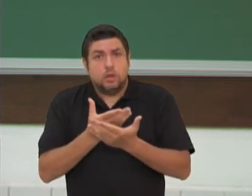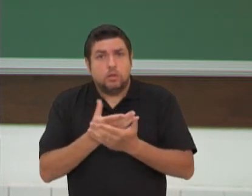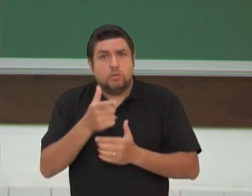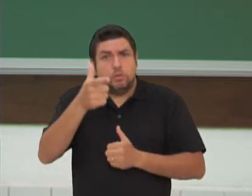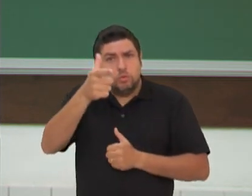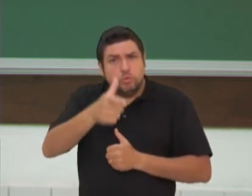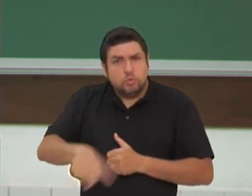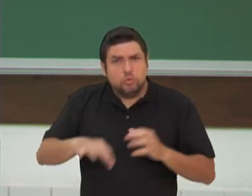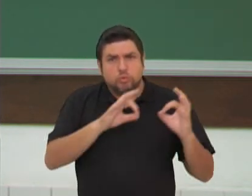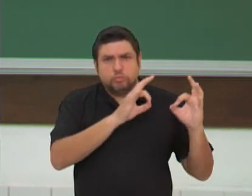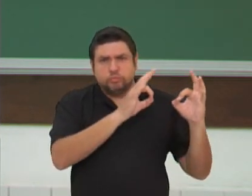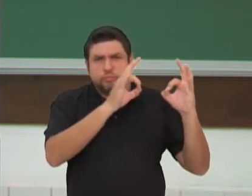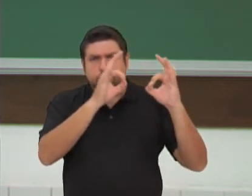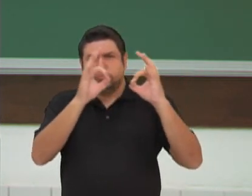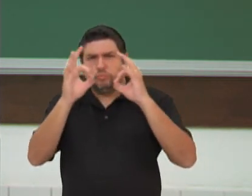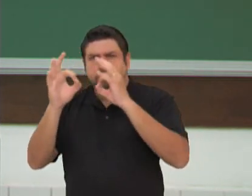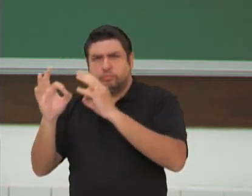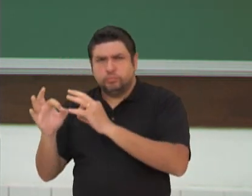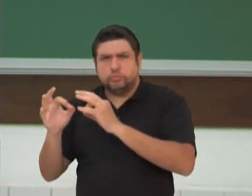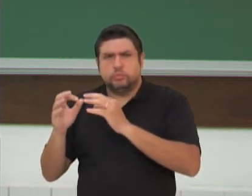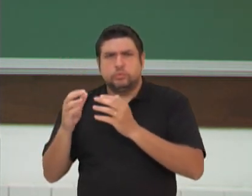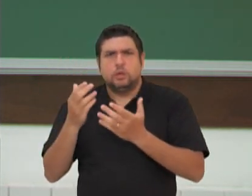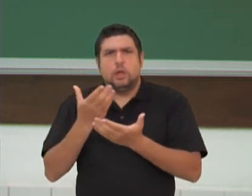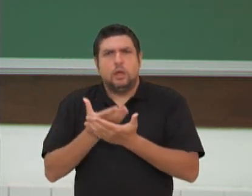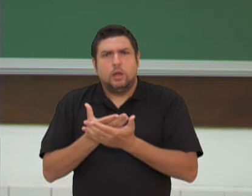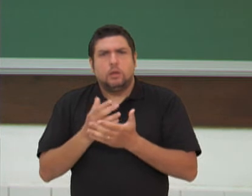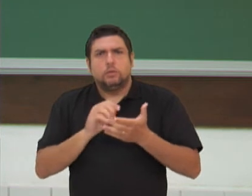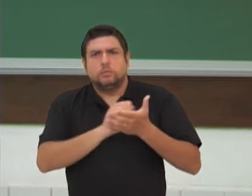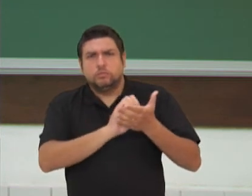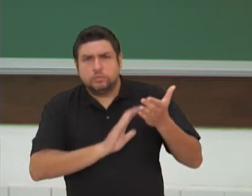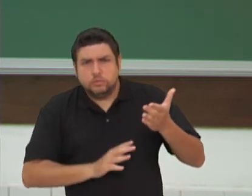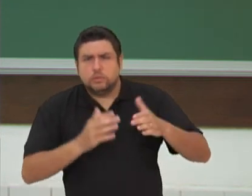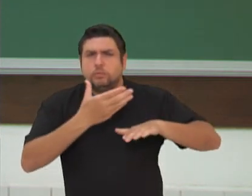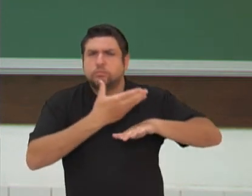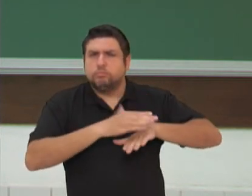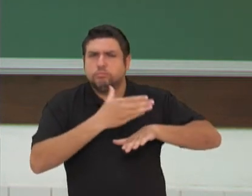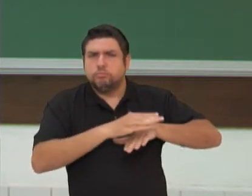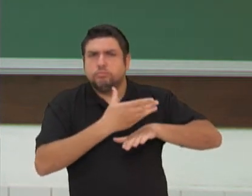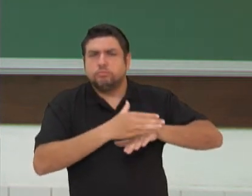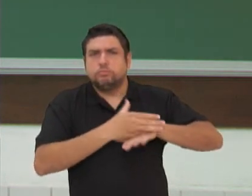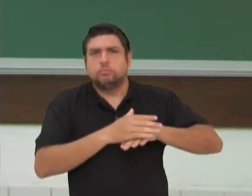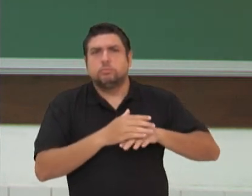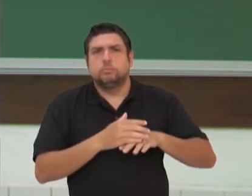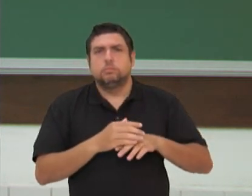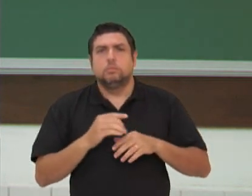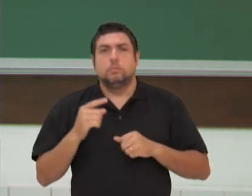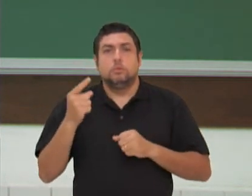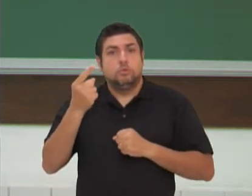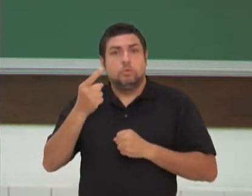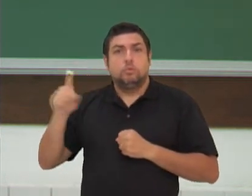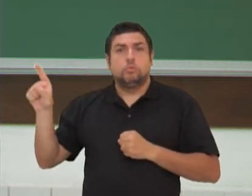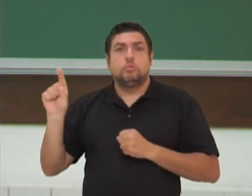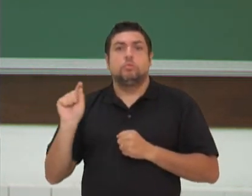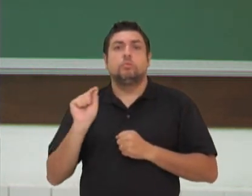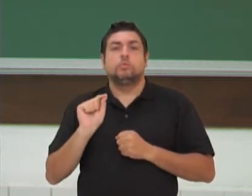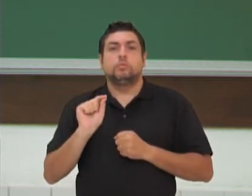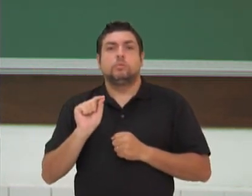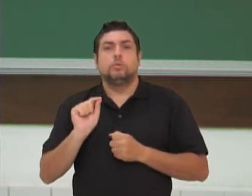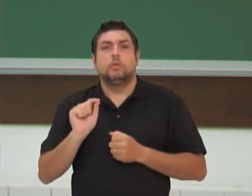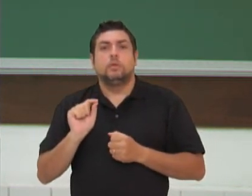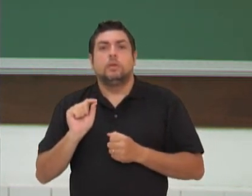aula, reveja as aulas gravadas, refaça os exercícios. E por fim, então, claro,